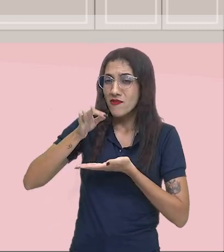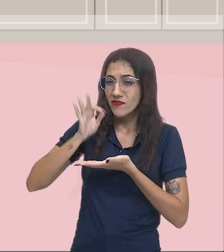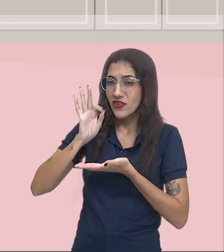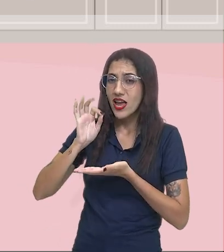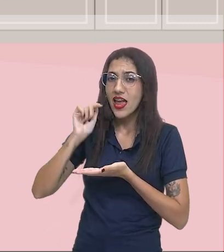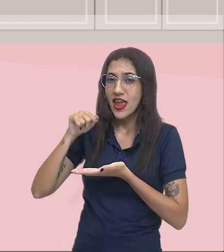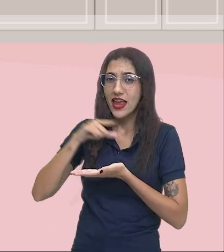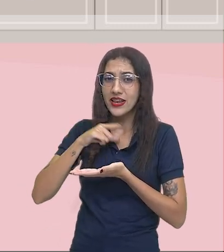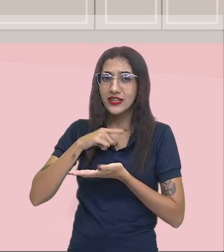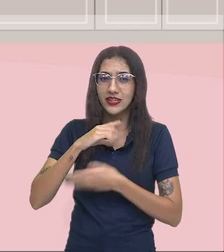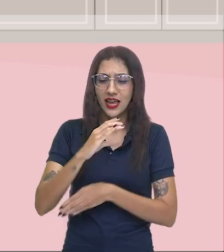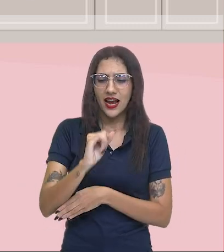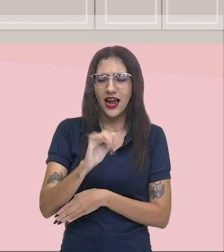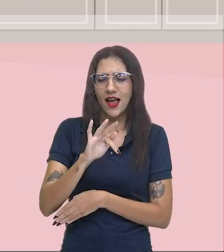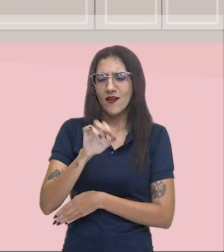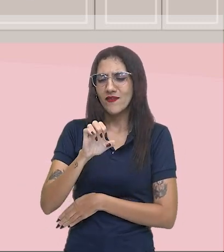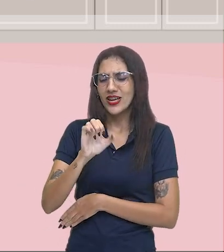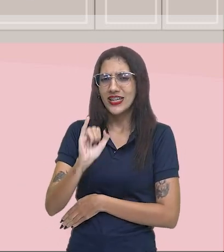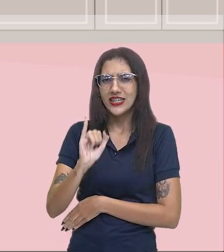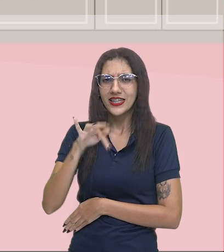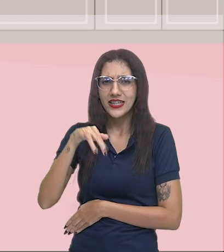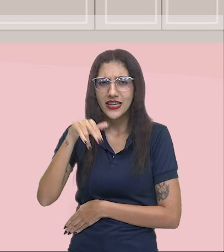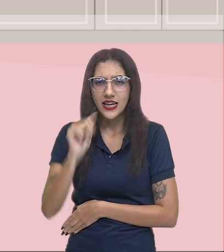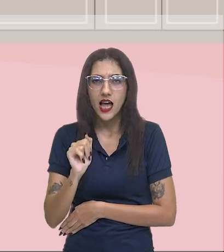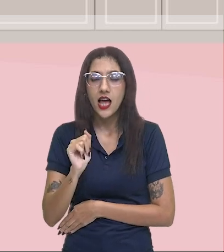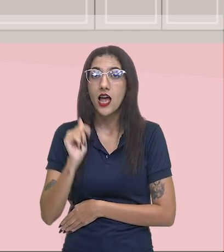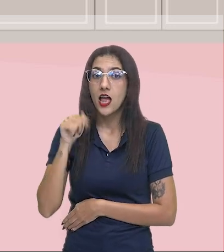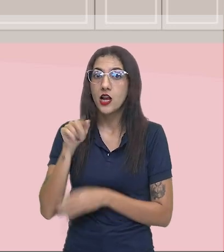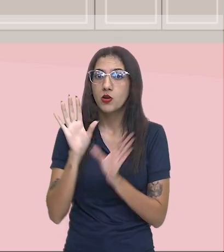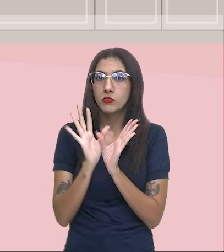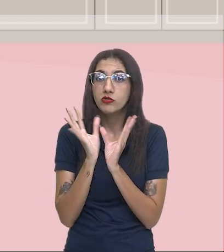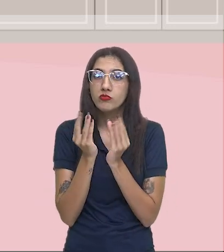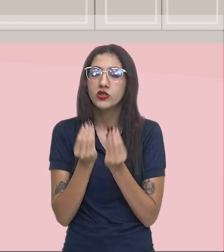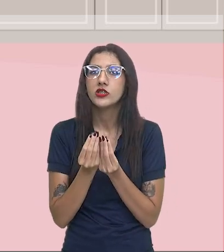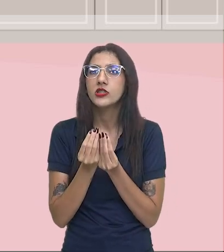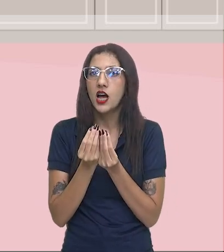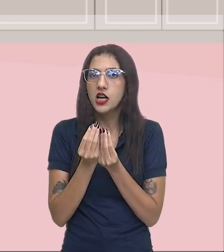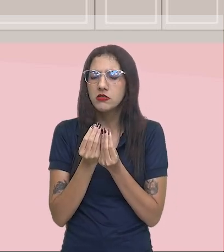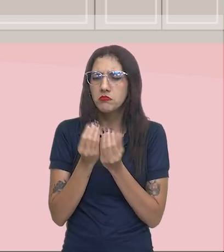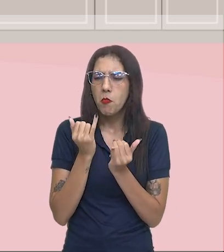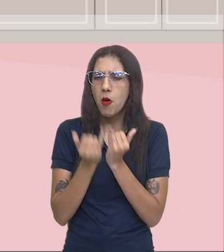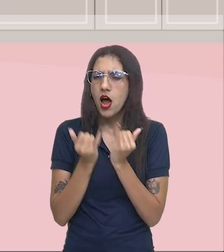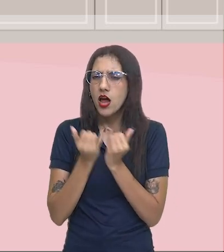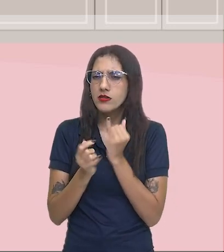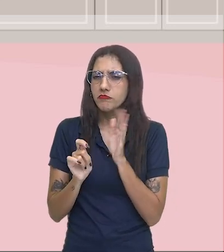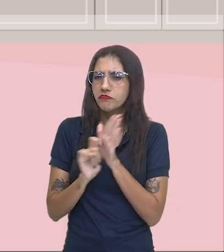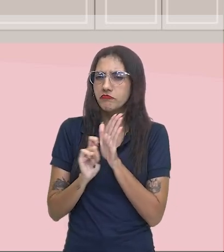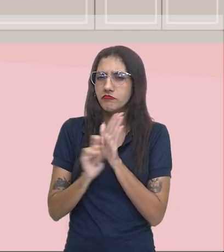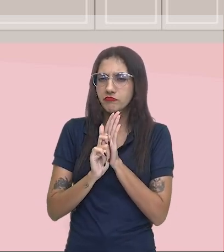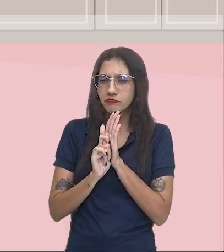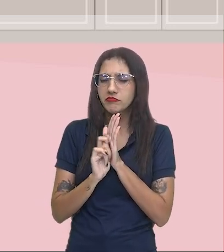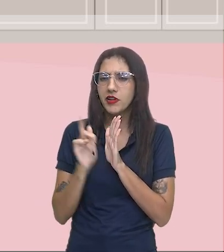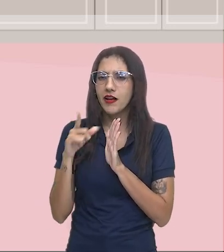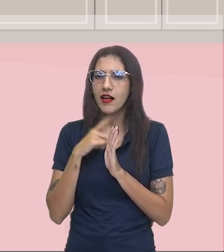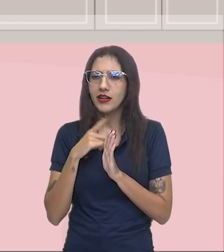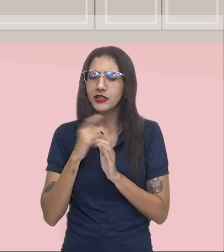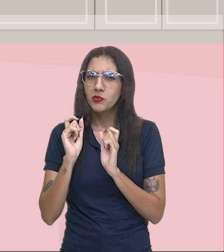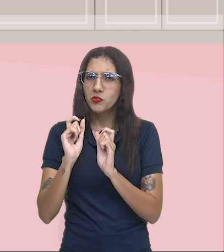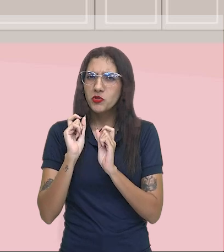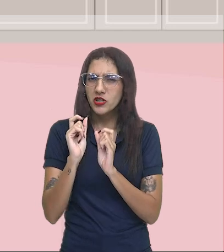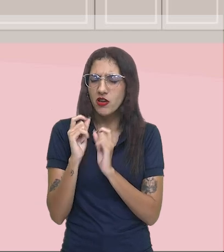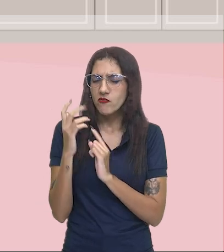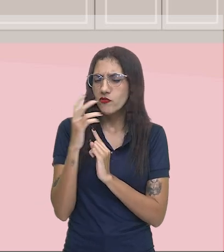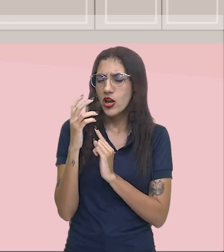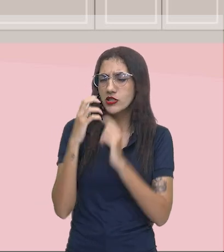contém cafeína? Isso é uma droga que tem efeitos estimulantes no